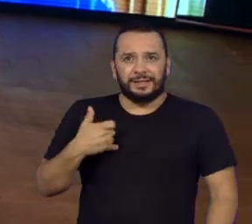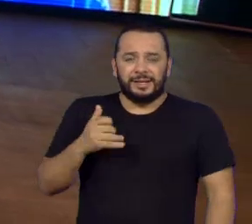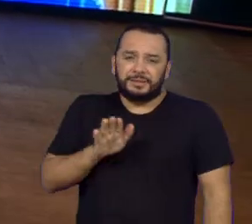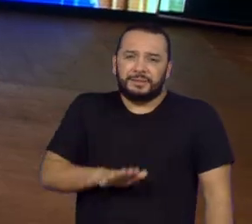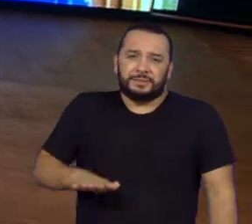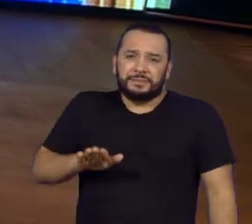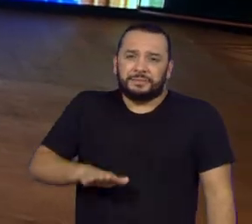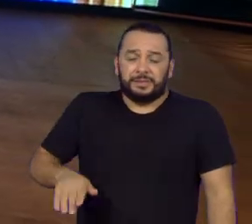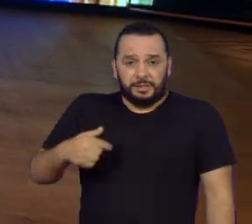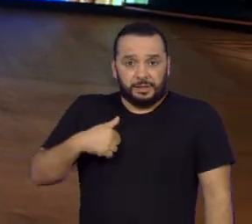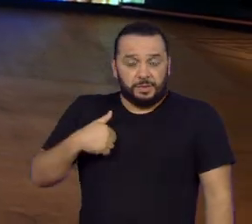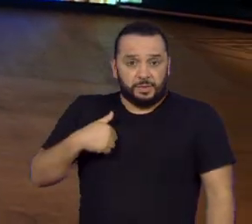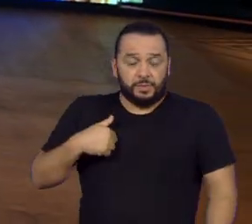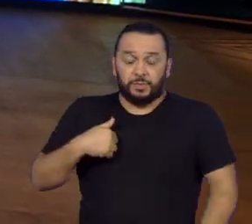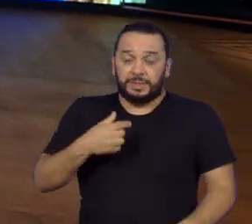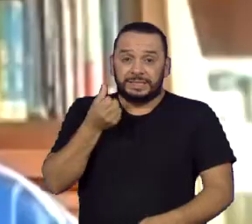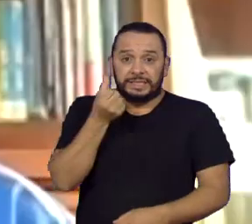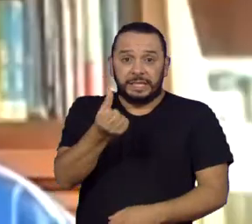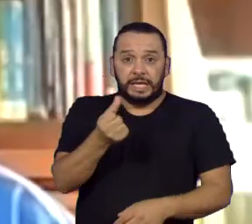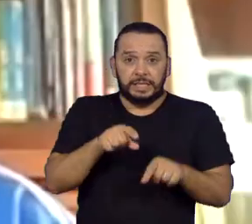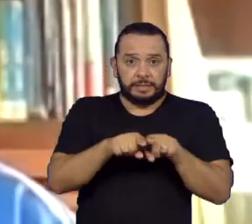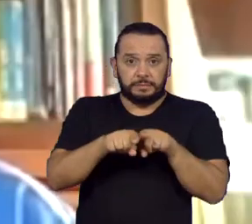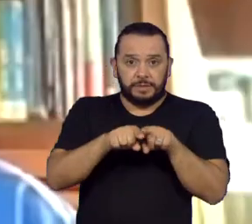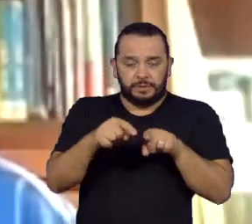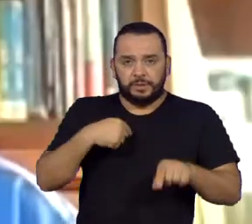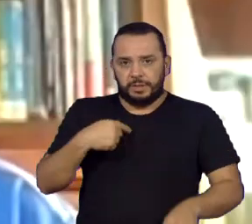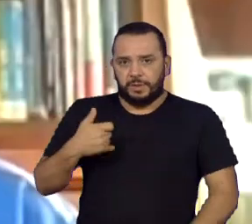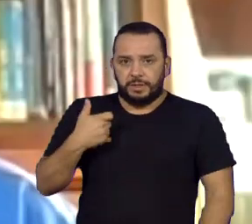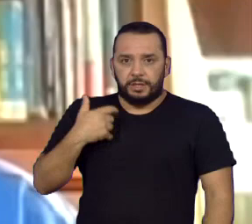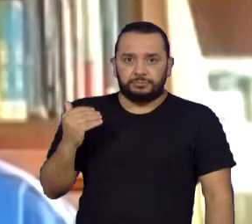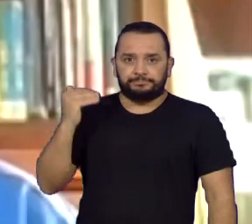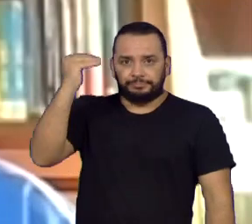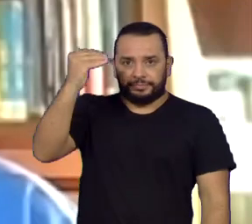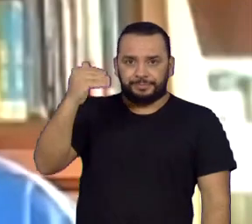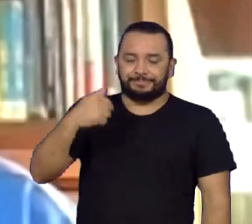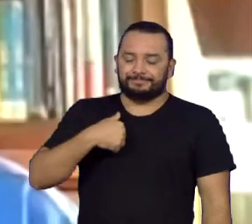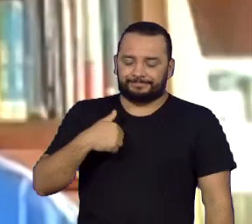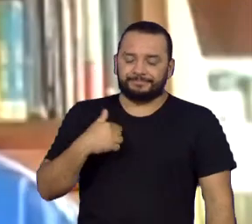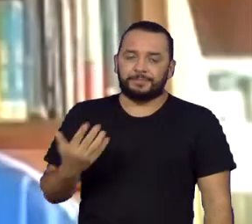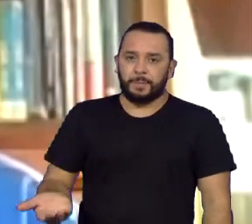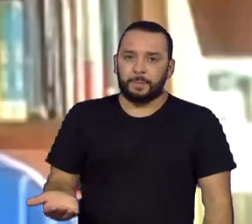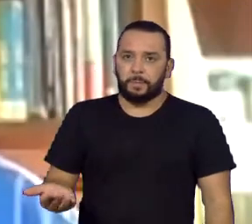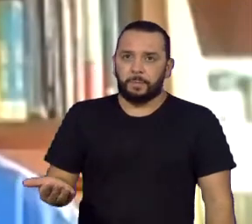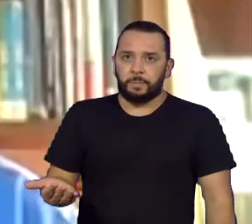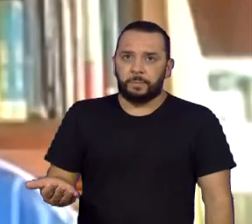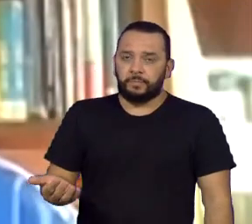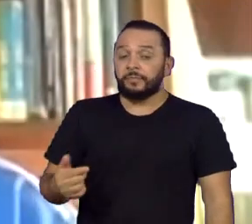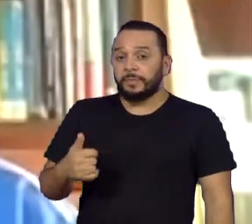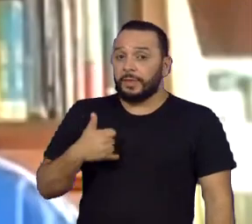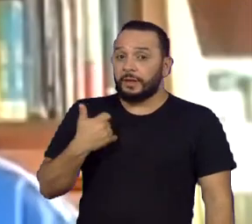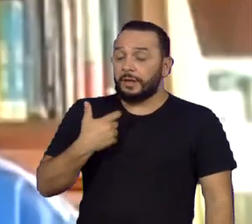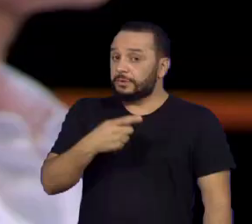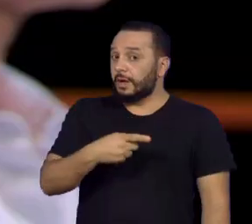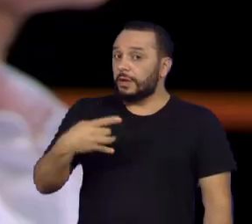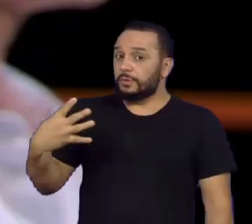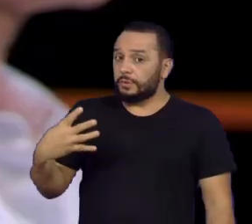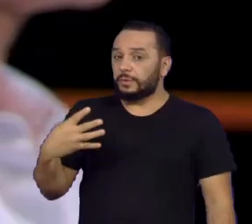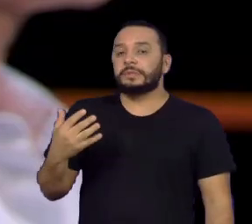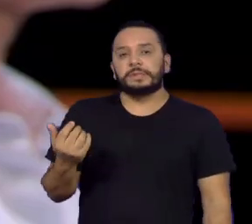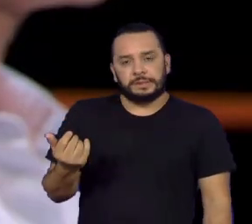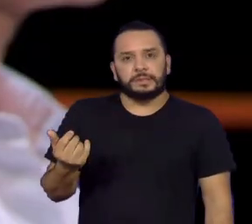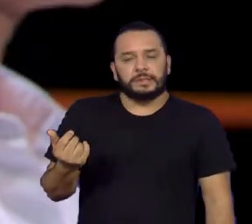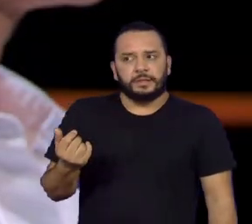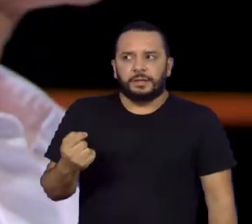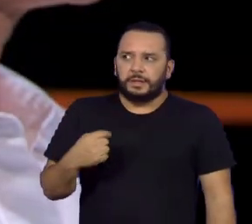uma família de 6 irmãos, né? E até aos 14